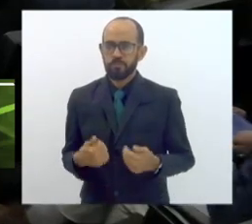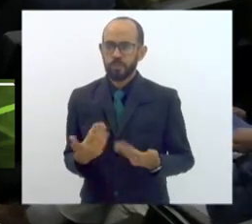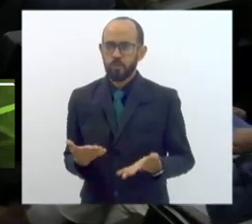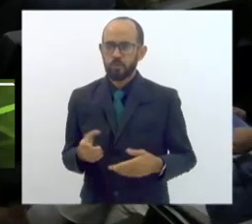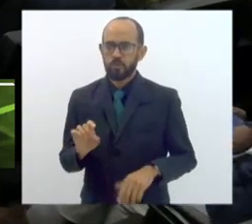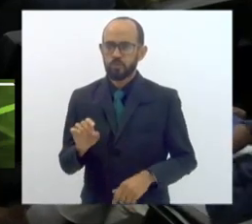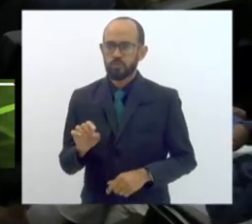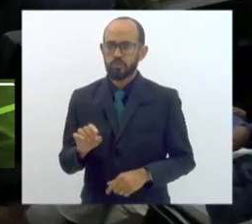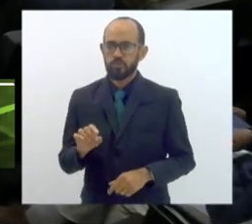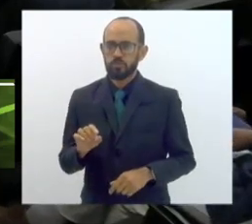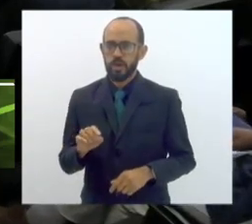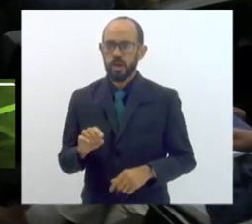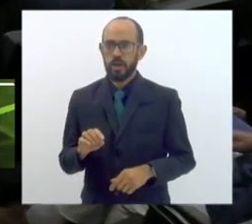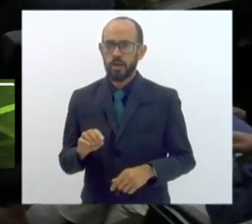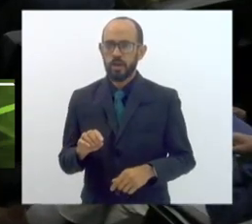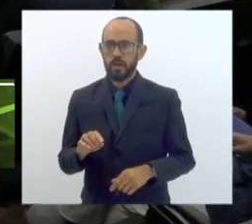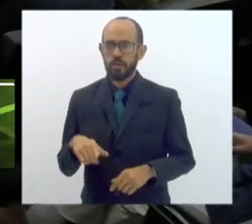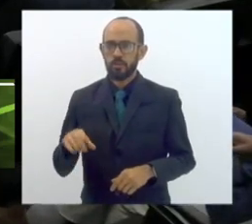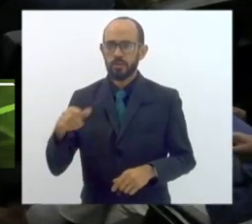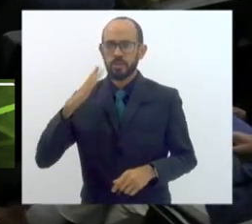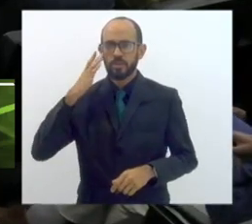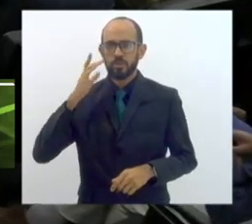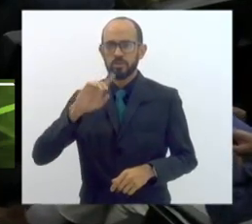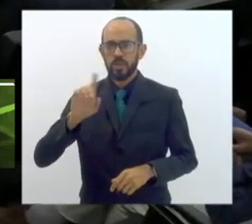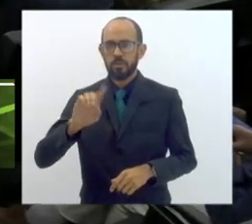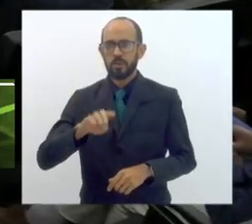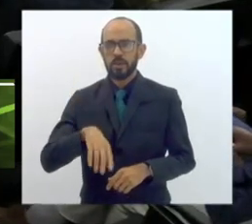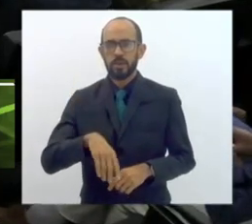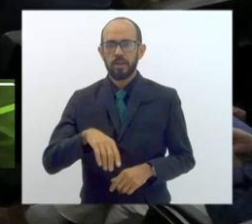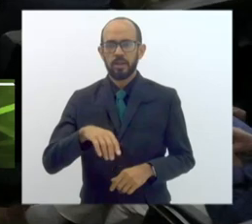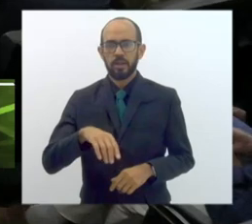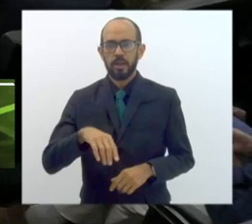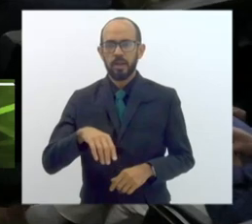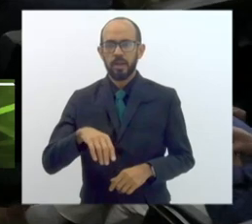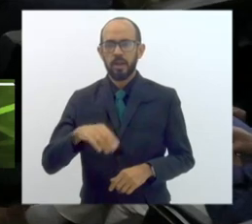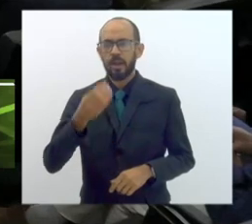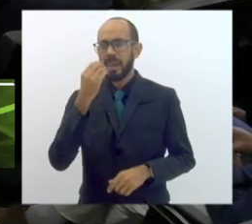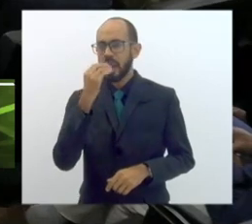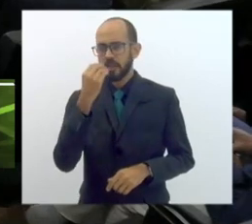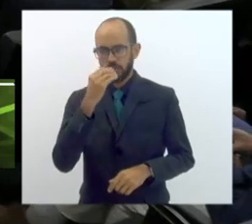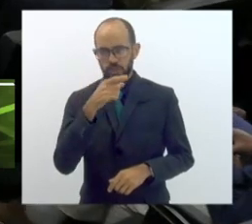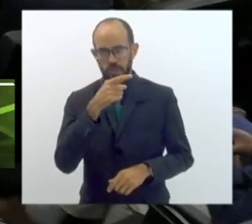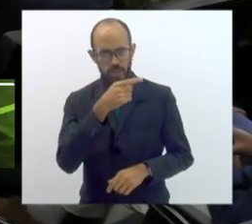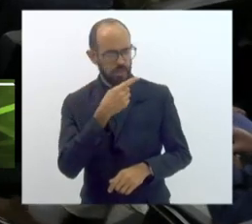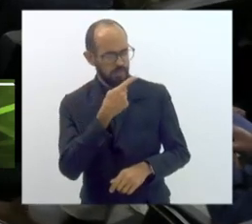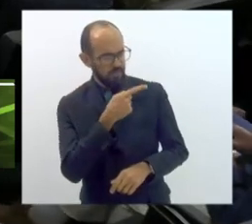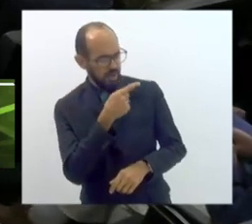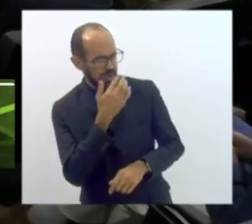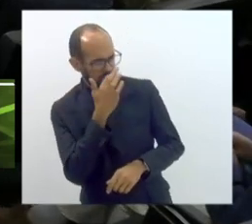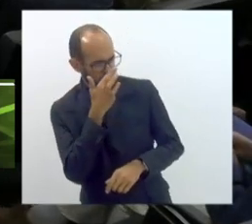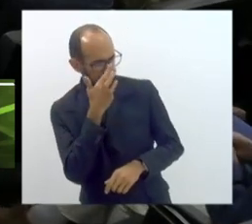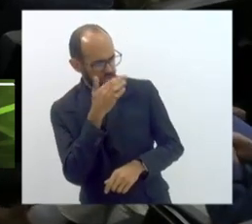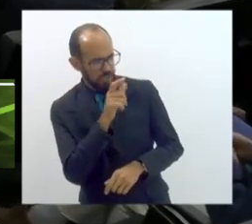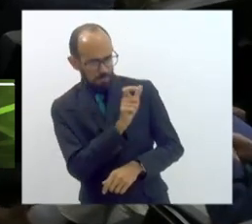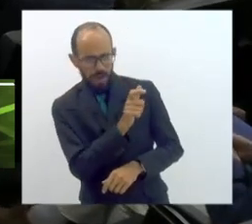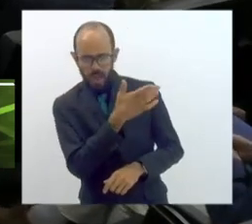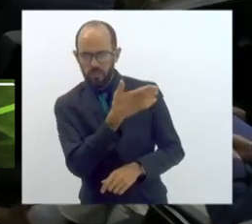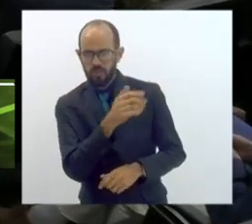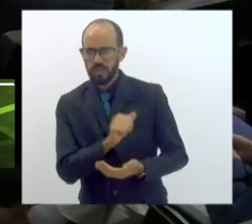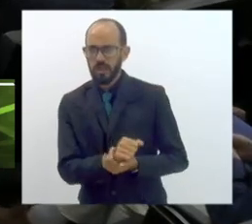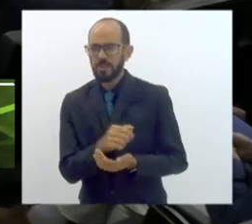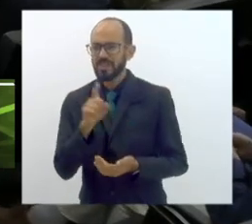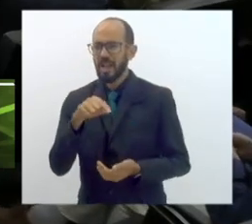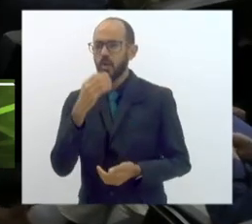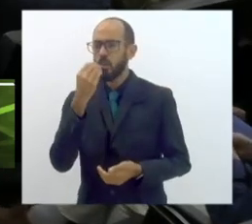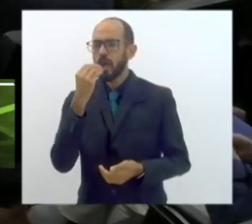quem como eu não sabe o que é branche, é um lanche mesmo para a gente. Porque o Wesley é muito chique, né, Alfredão? Lá para a gente